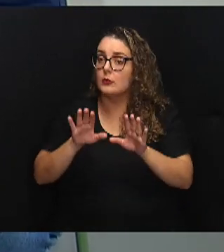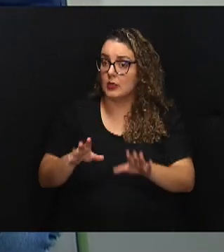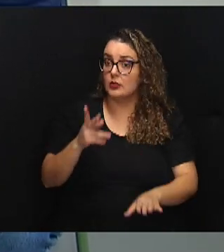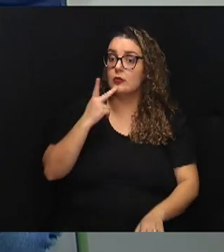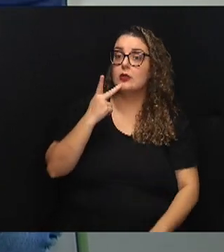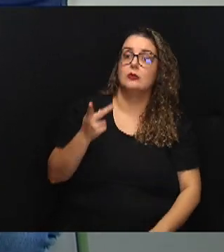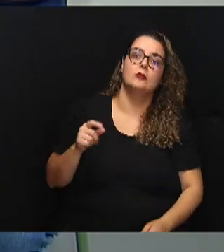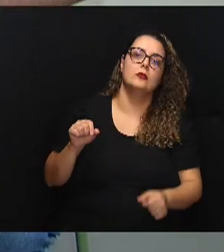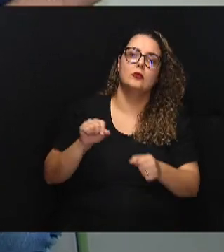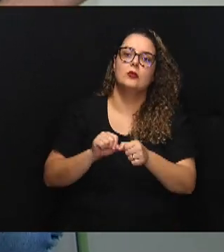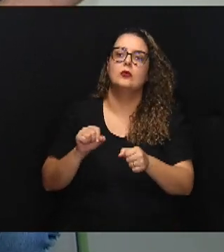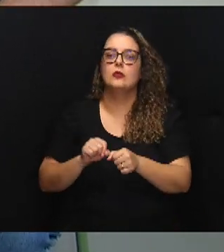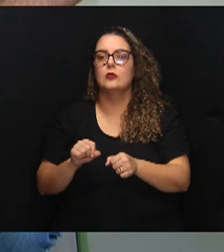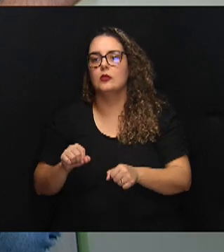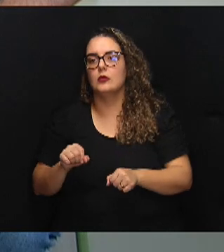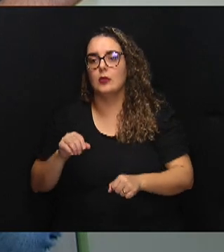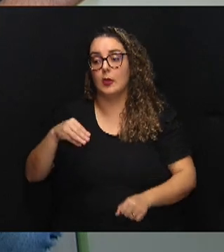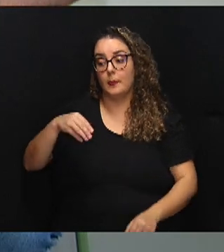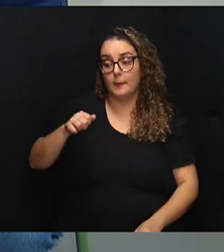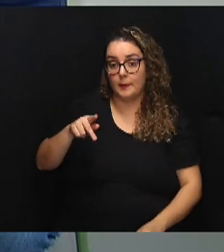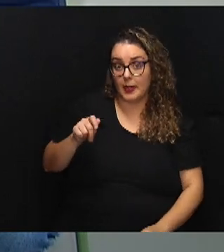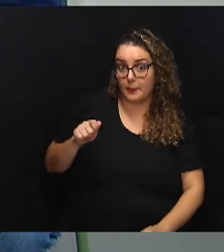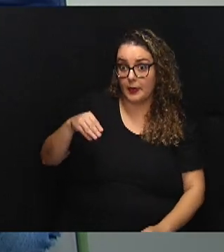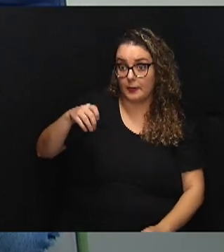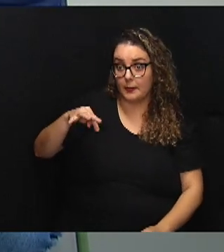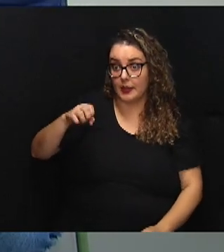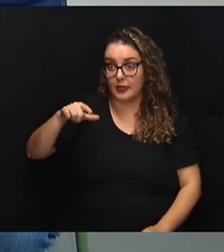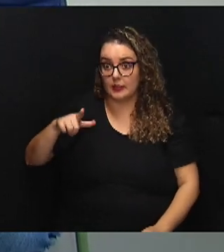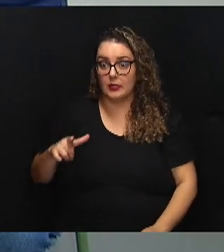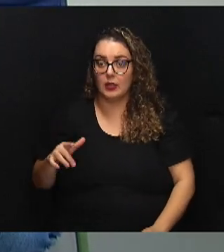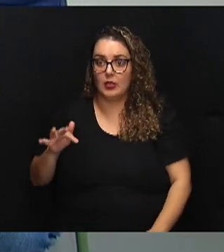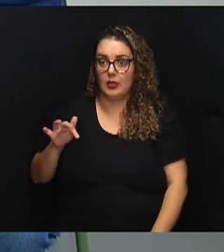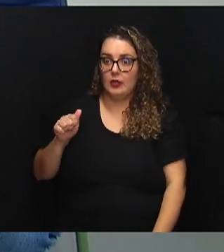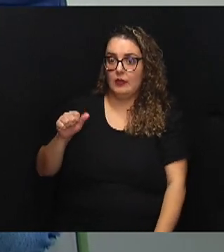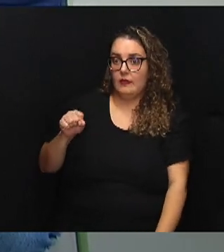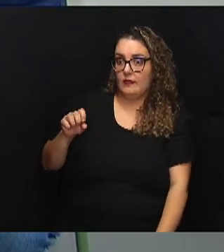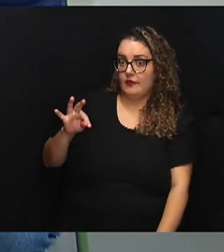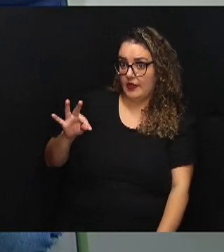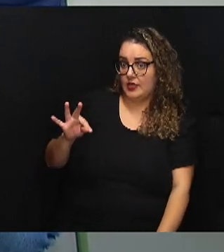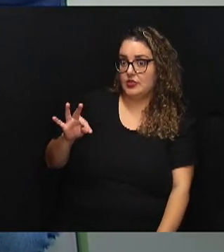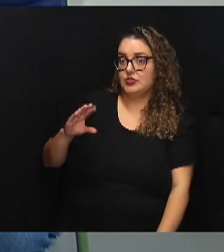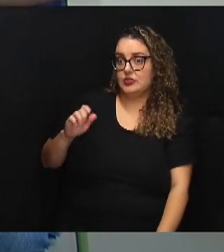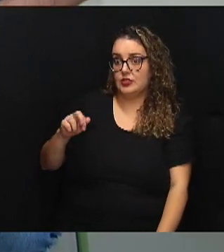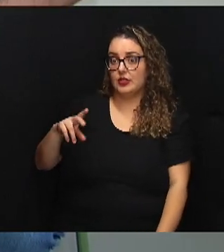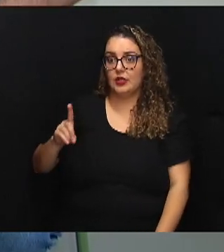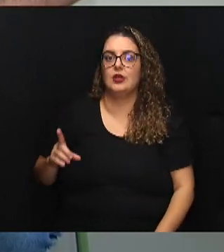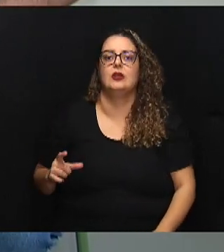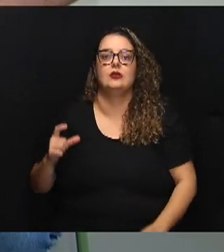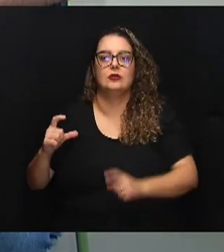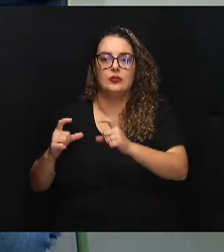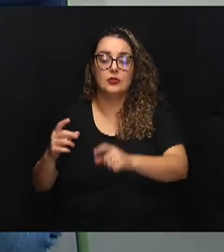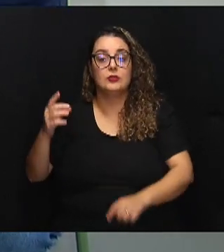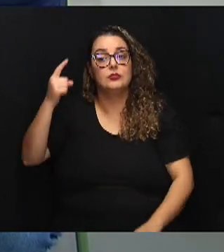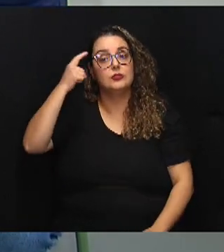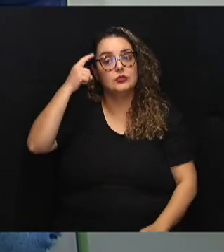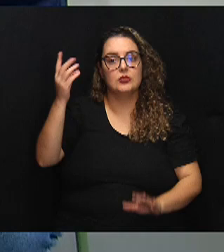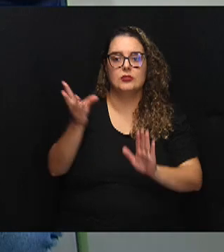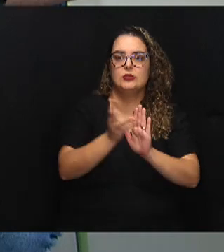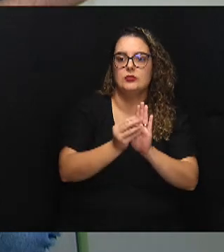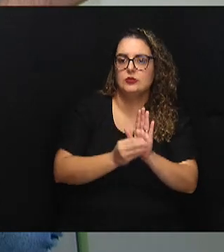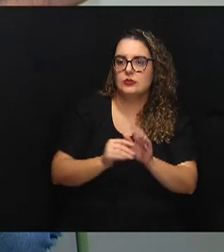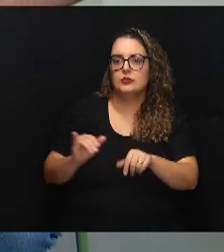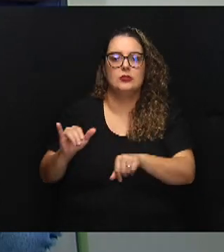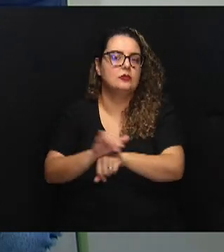sobre fazer mapas mentais, flashcards, né, as cartinhas assim, de memória, de conceitos. Então existem